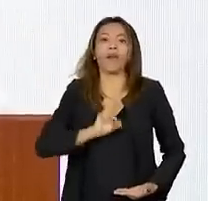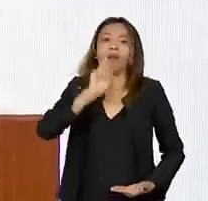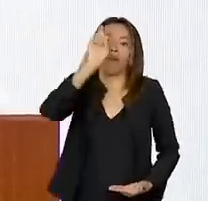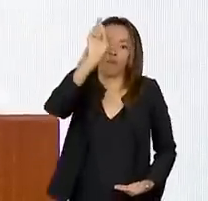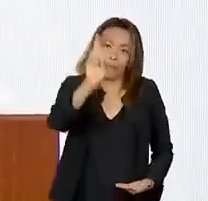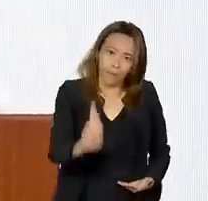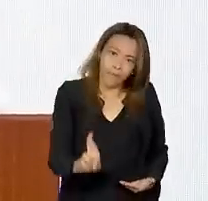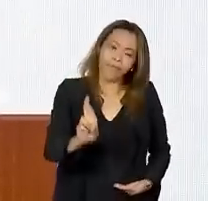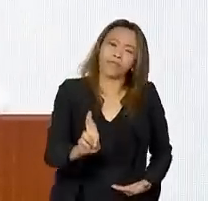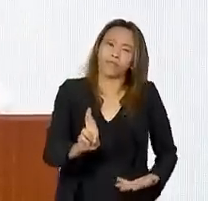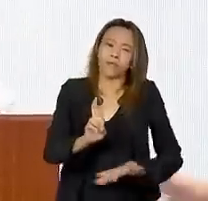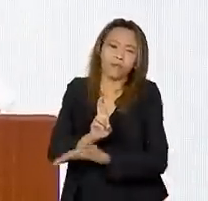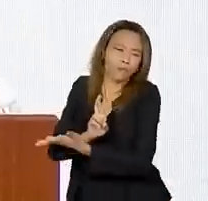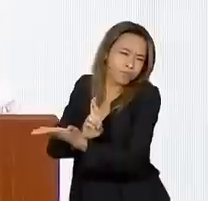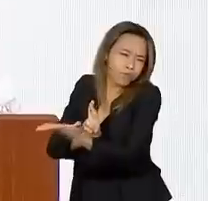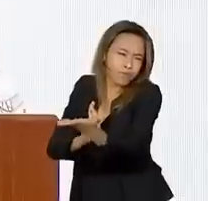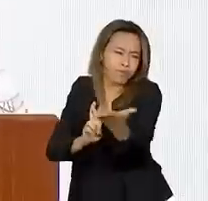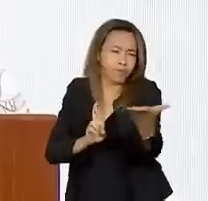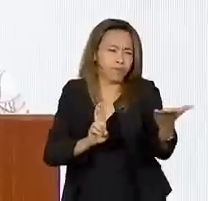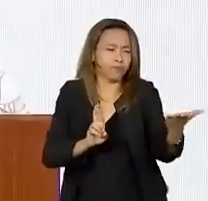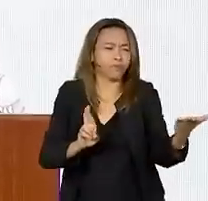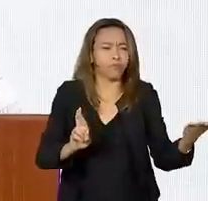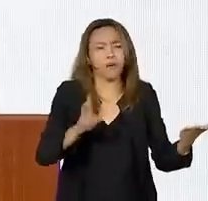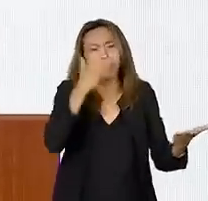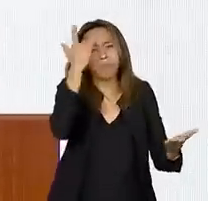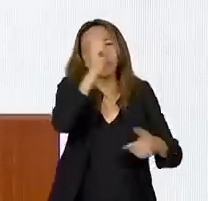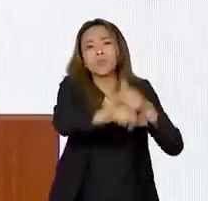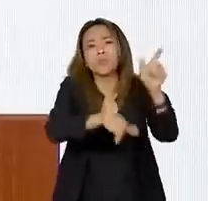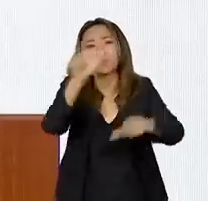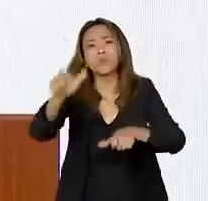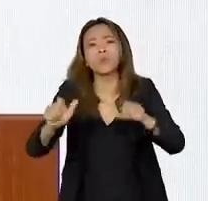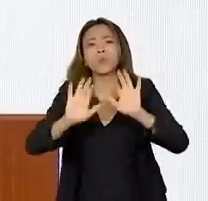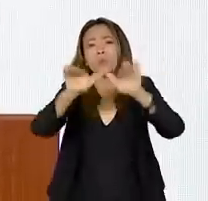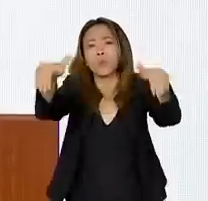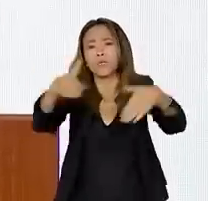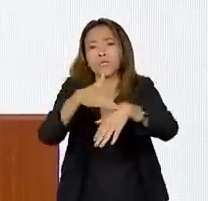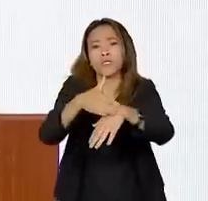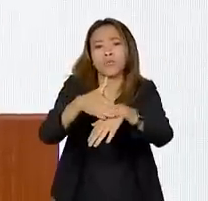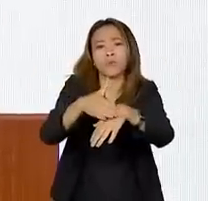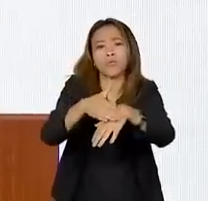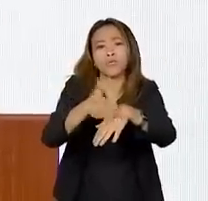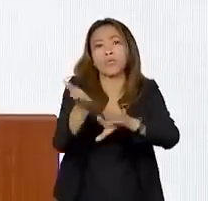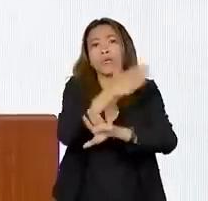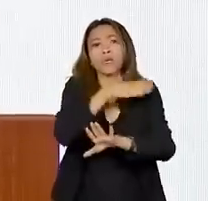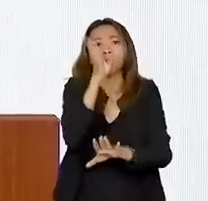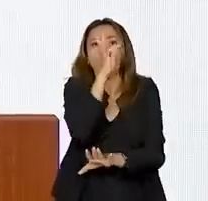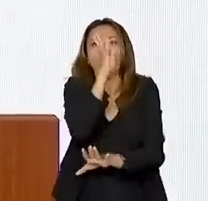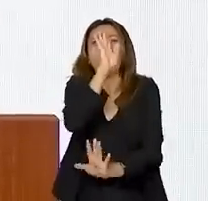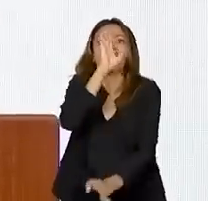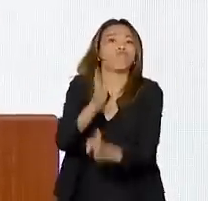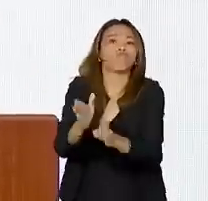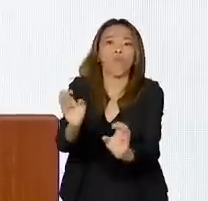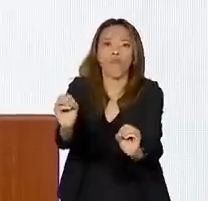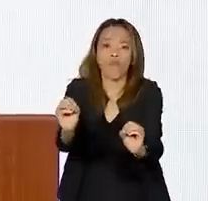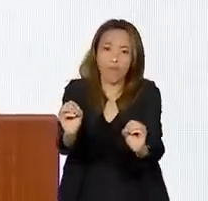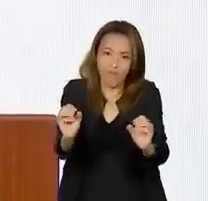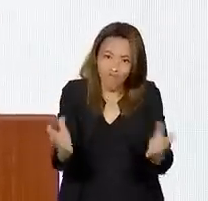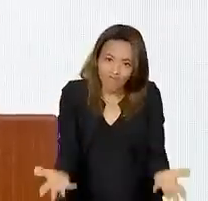representando todos os portadores de doenças negligenciadas.